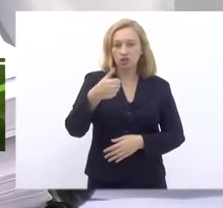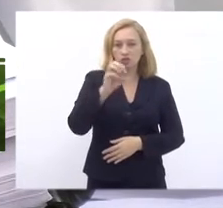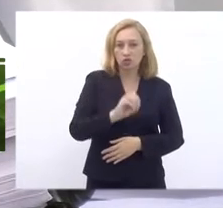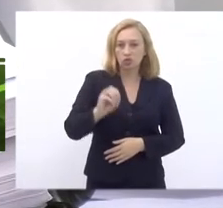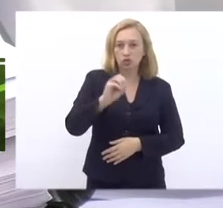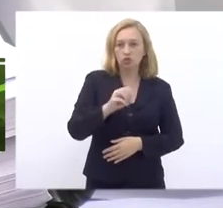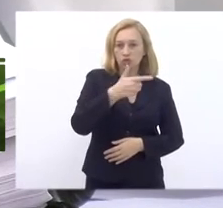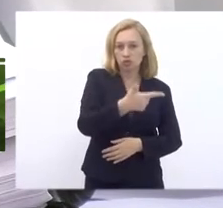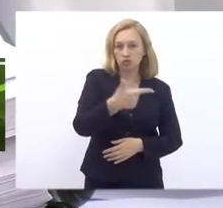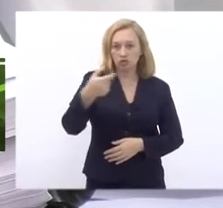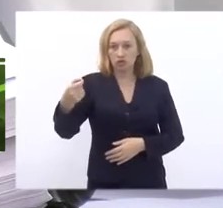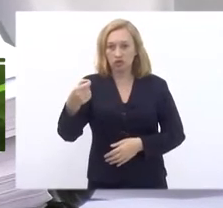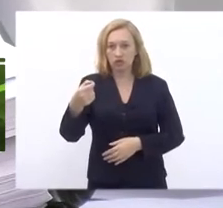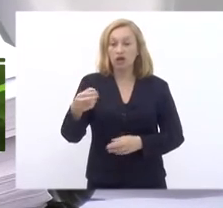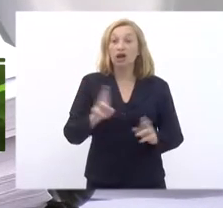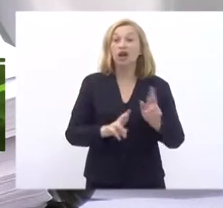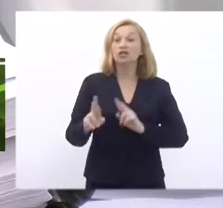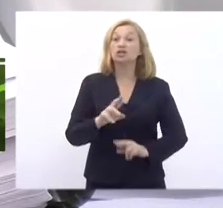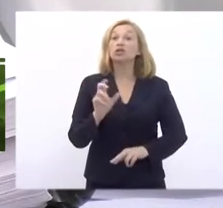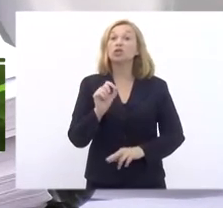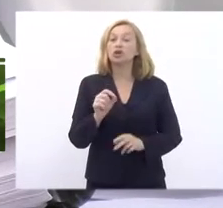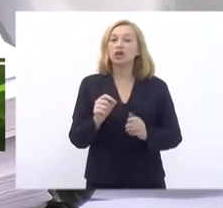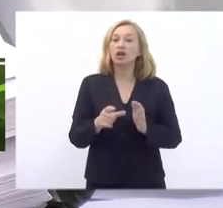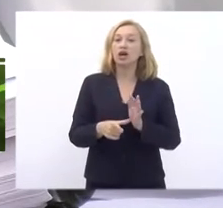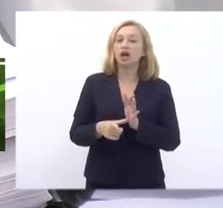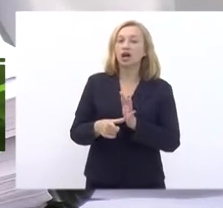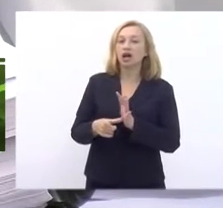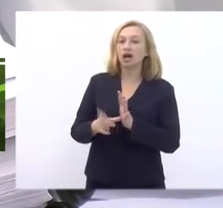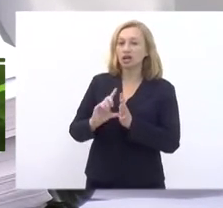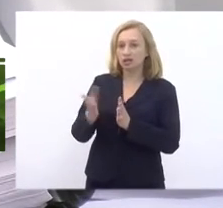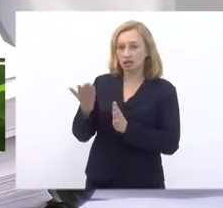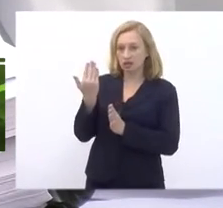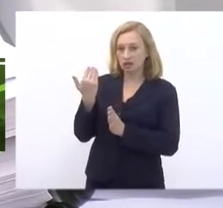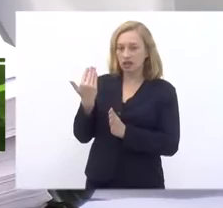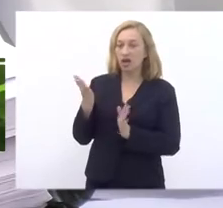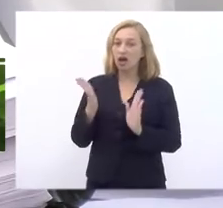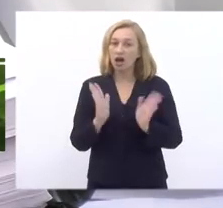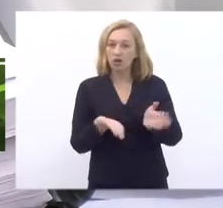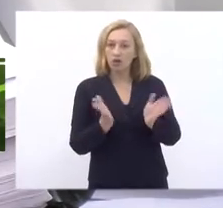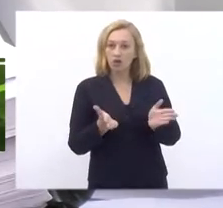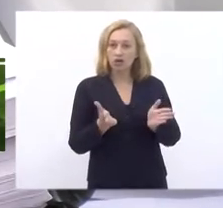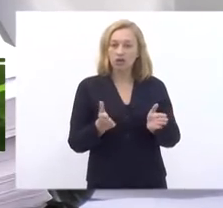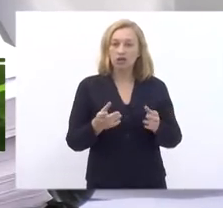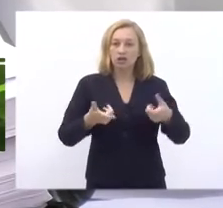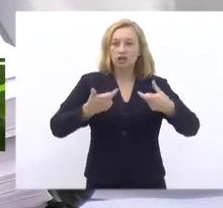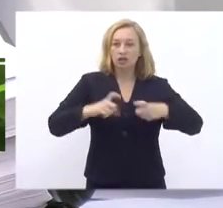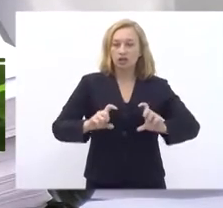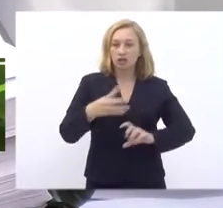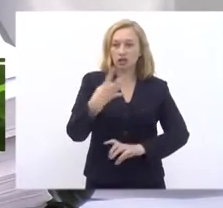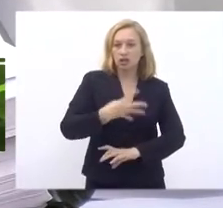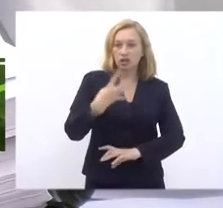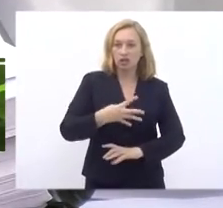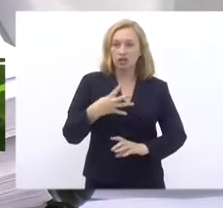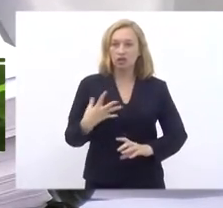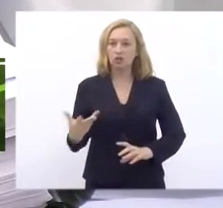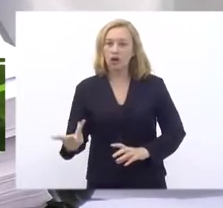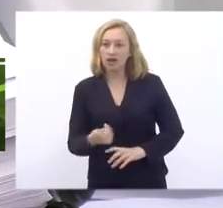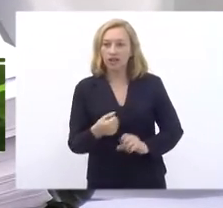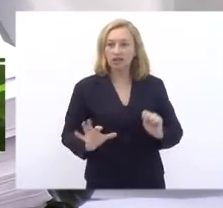outubro de 2020. O que estava relacionado no anterior. Aí vem aqui, cláusula quarta, qualidade e segurança de